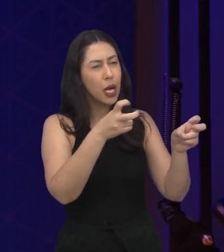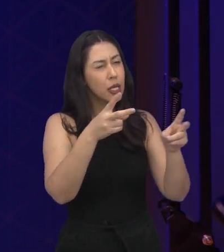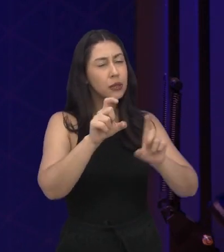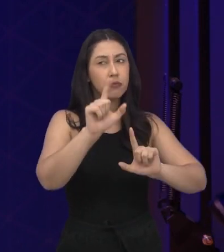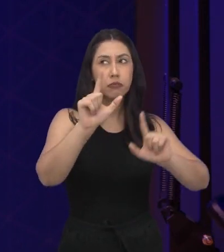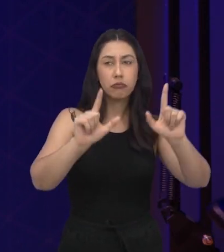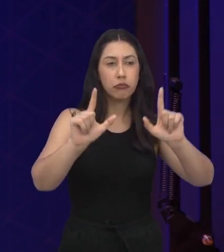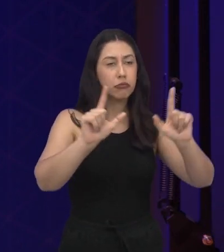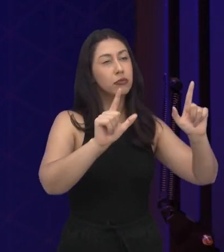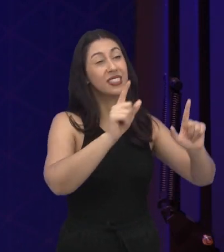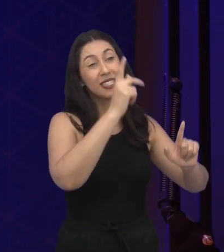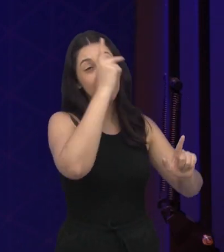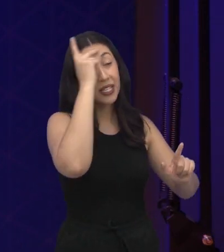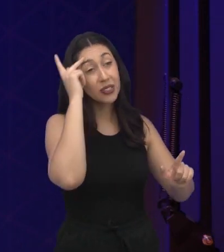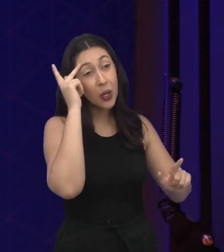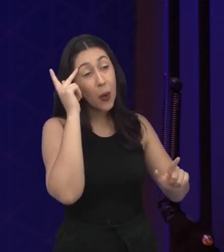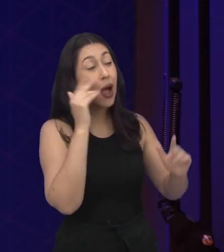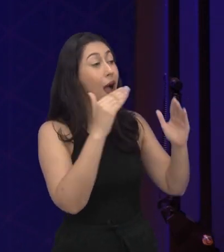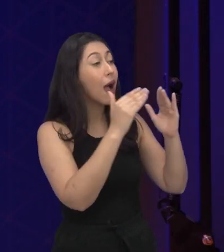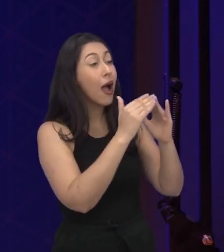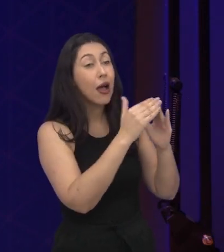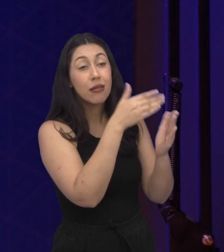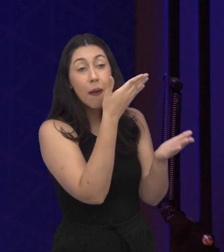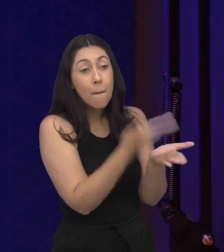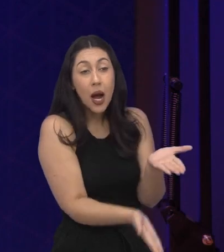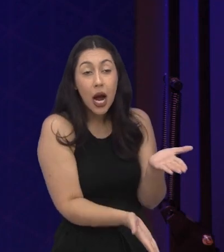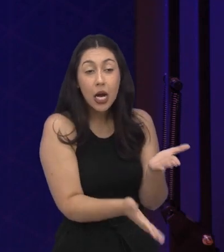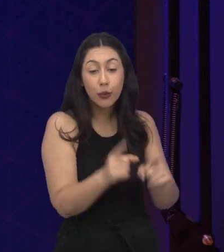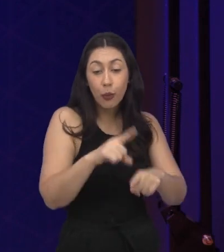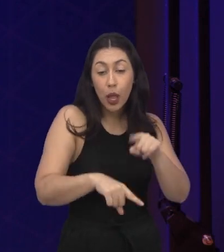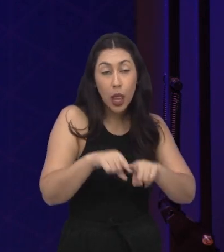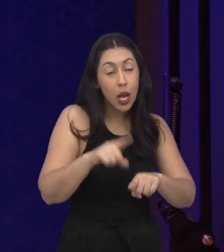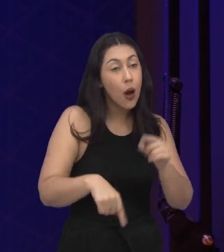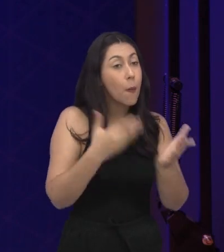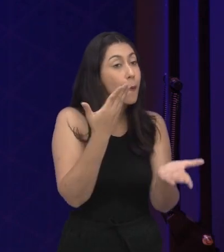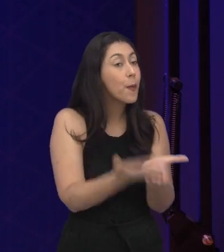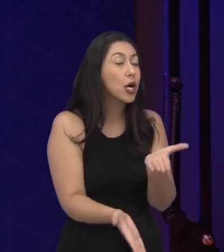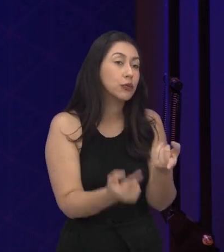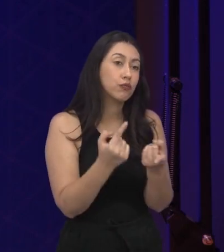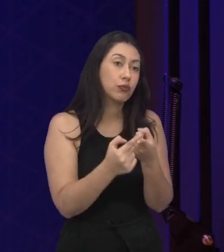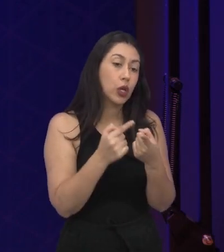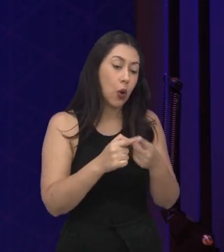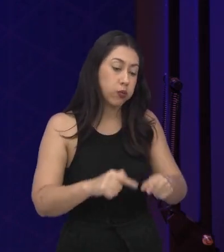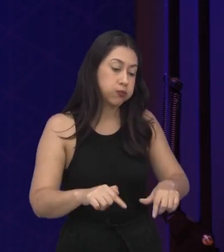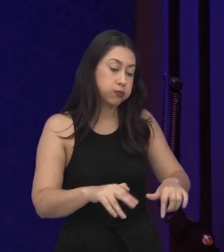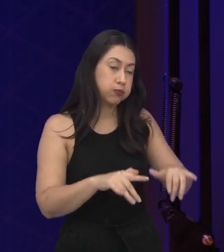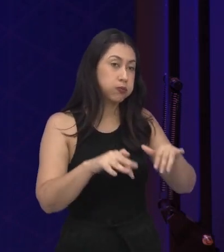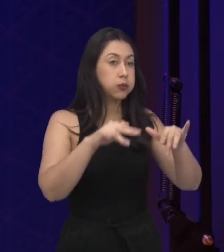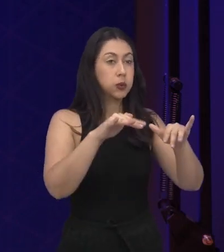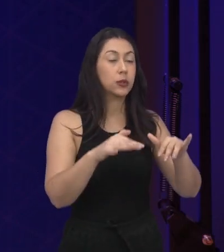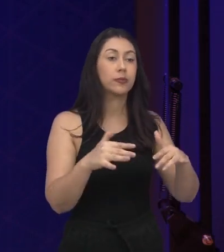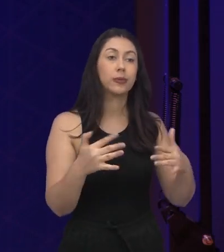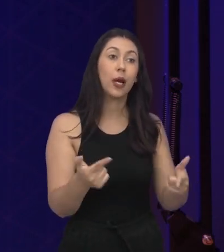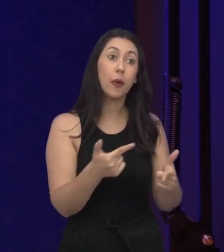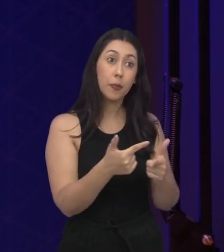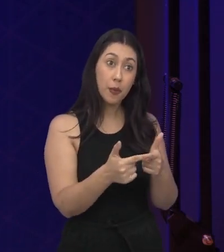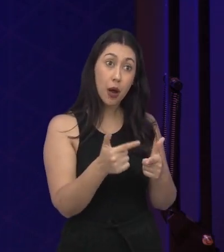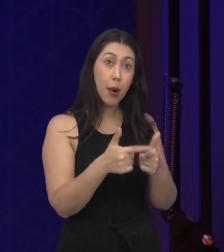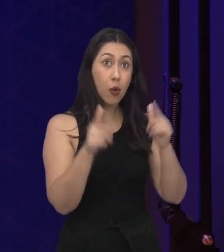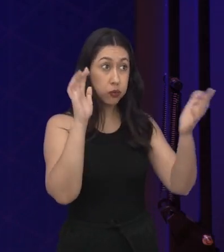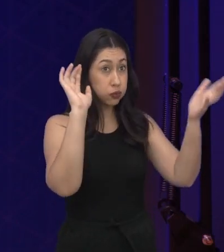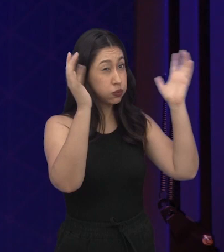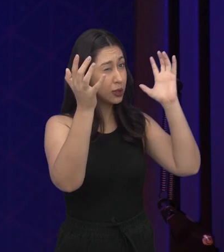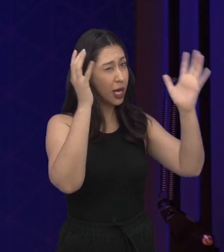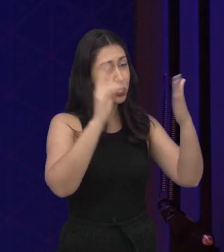nos noticiários, muitas pessoas acabam perdendo suas casas por conta de enchente, e a gente sabe que aí, além de um problema climático,